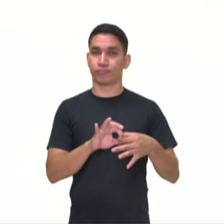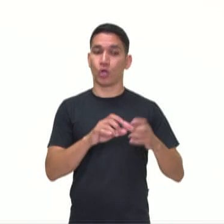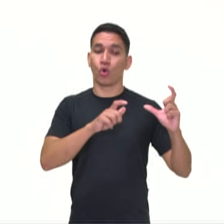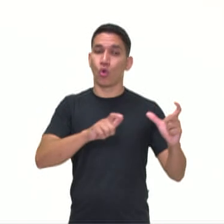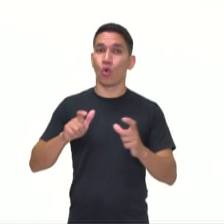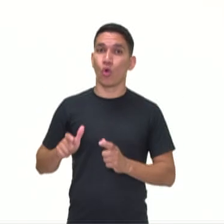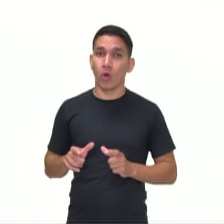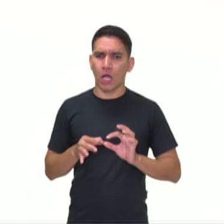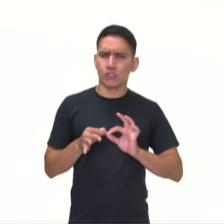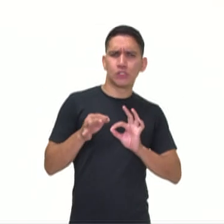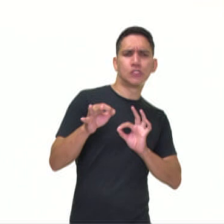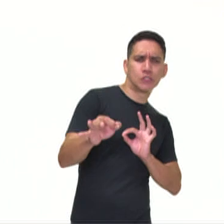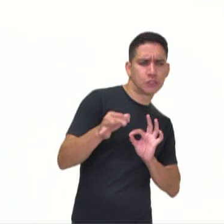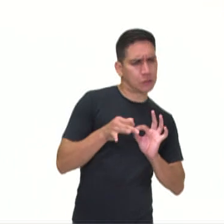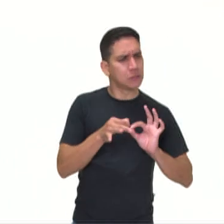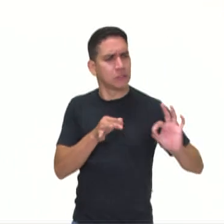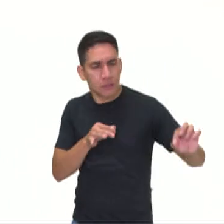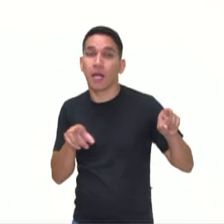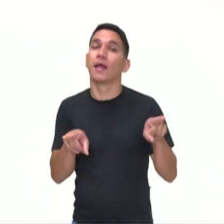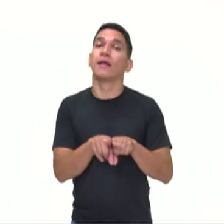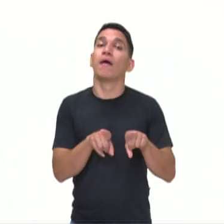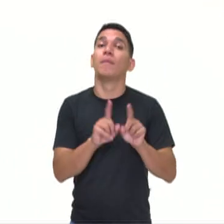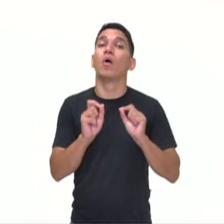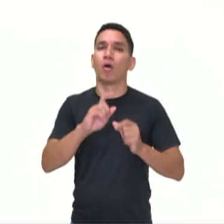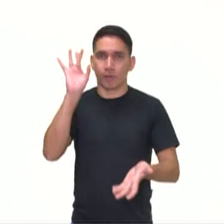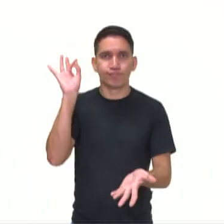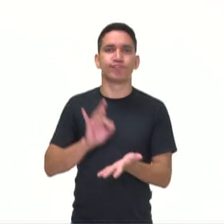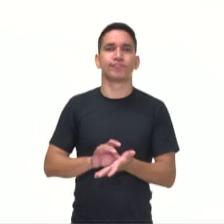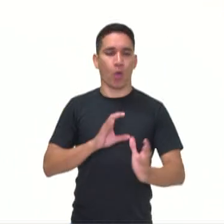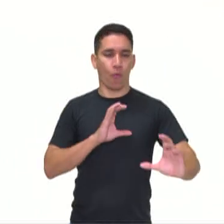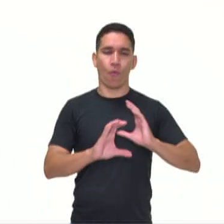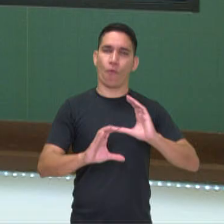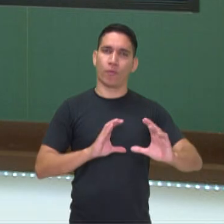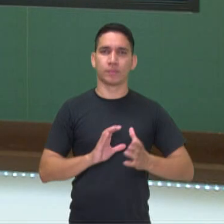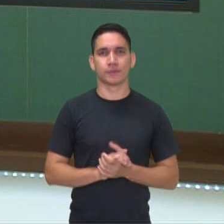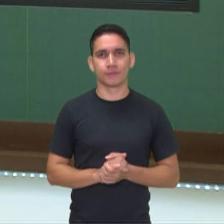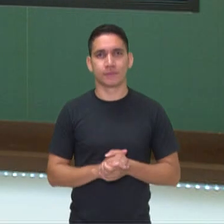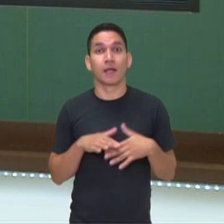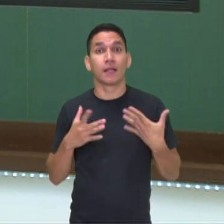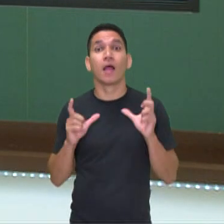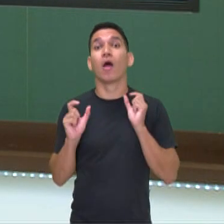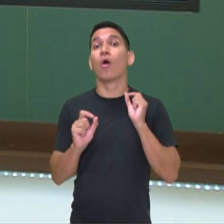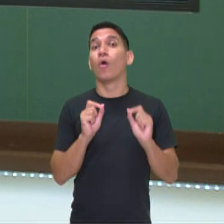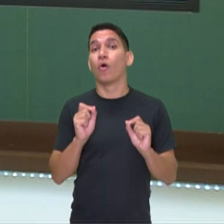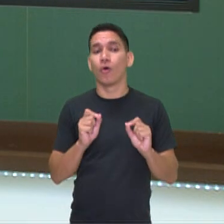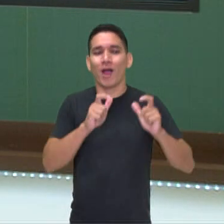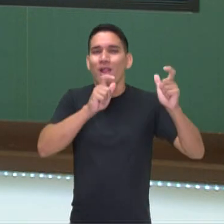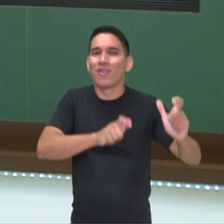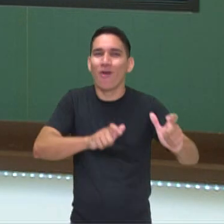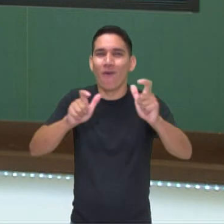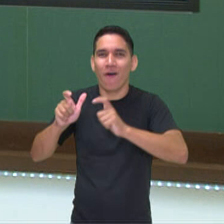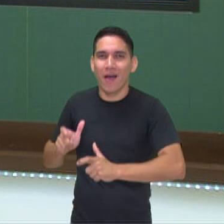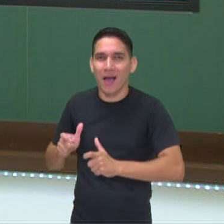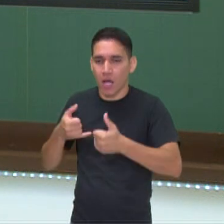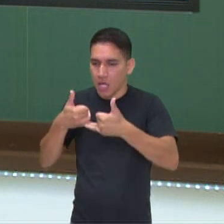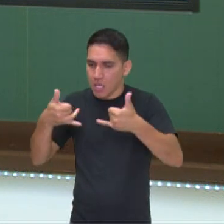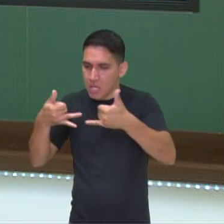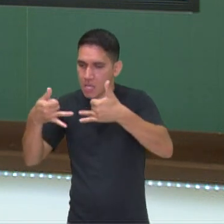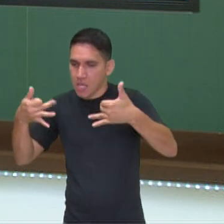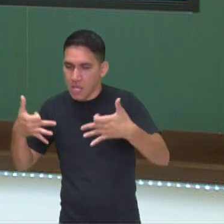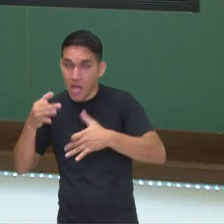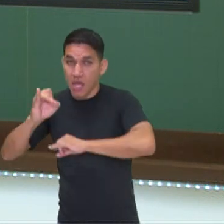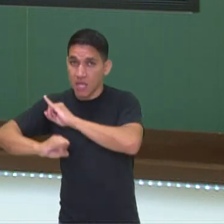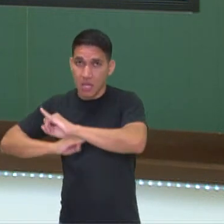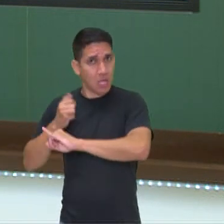locais mais remotos e possibilitam também uma efetiva comunicação. Então que os locais que não são atendidos por rede de fibra